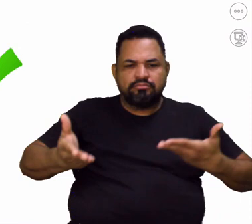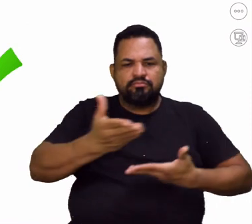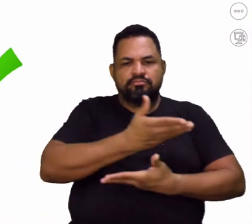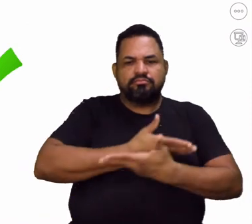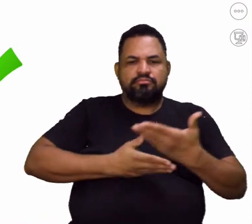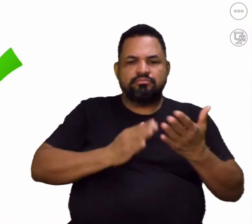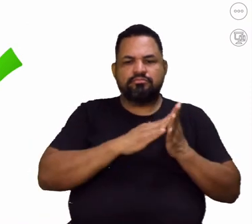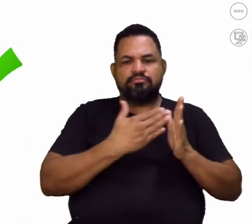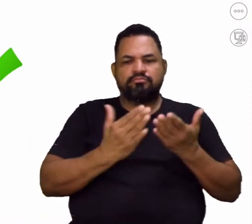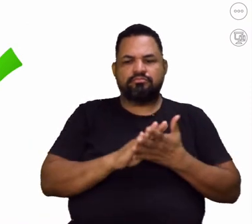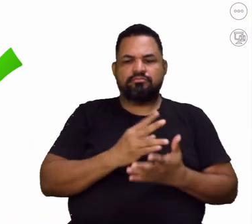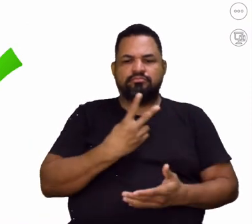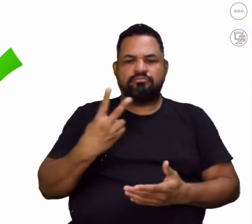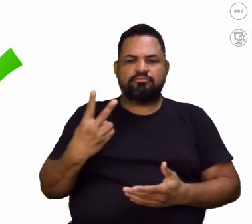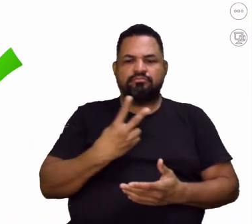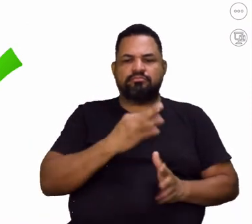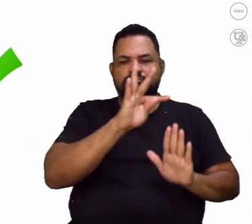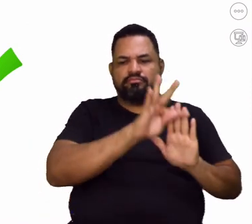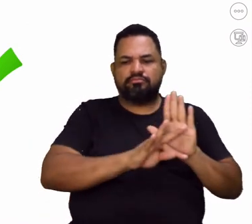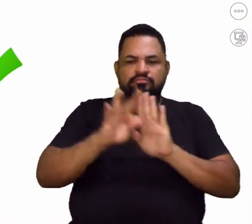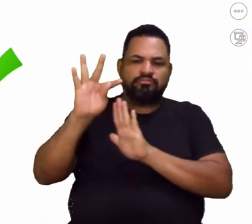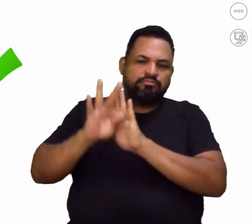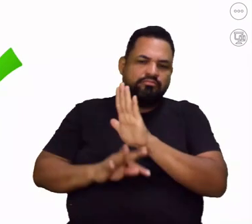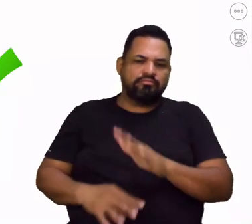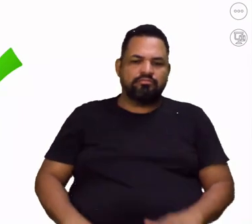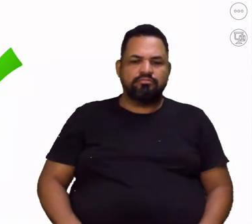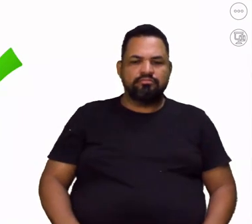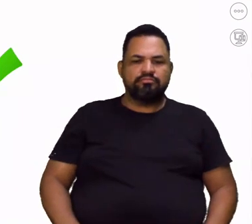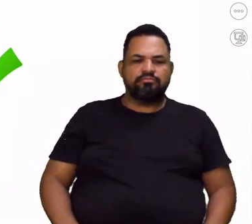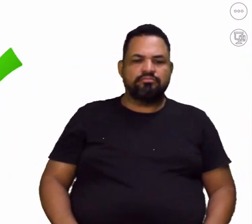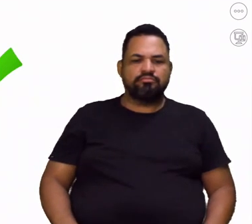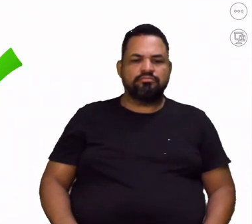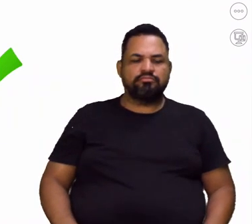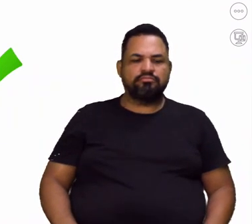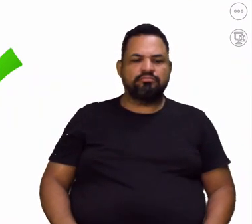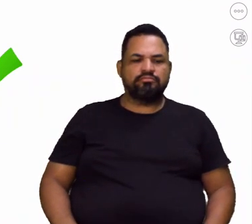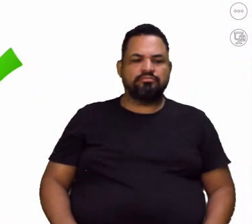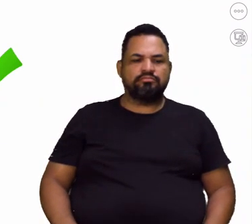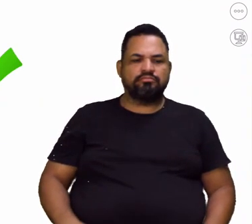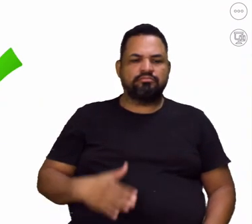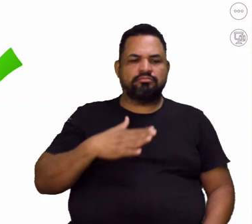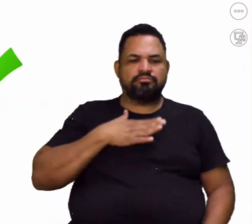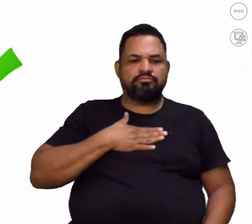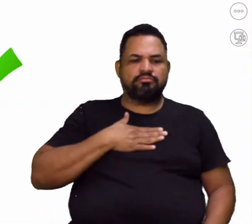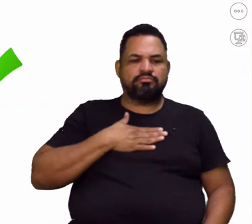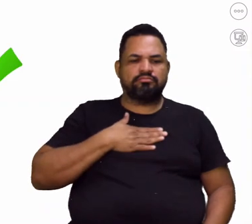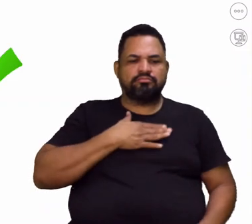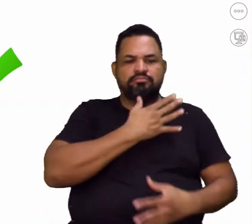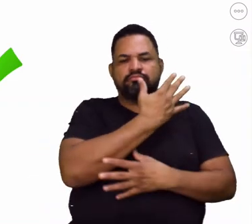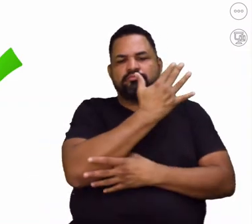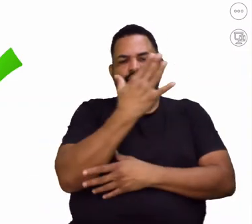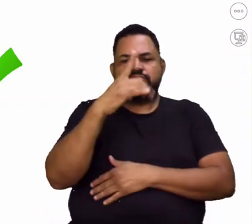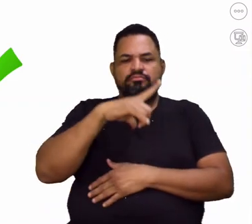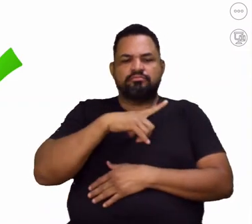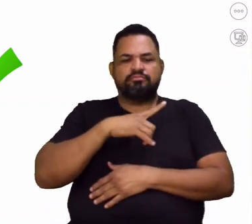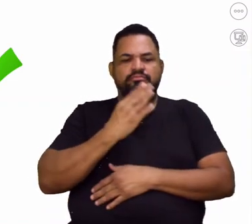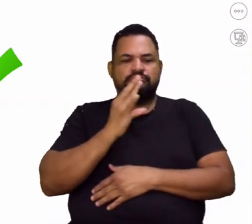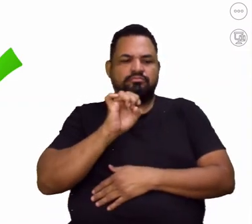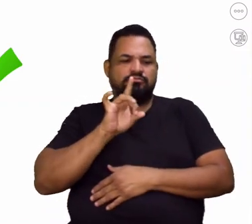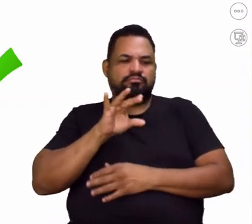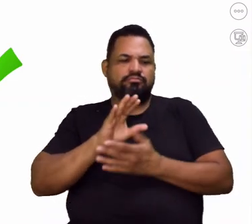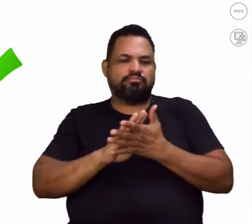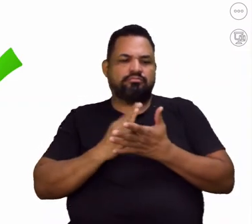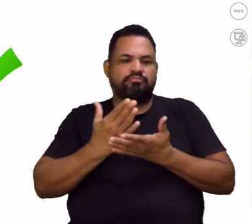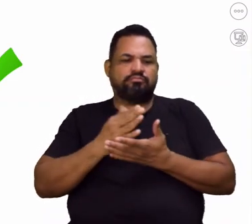o diálogo entre os textos. Vamos lá aqui, ó. Minha terra tem Corinthians, onde canta